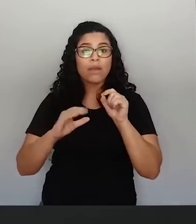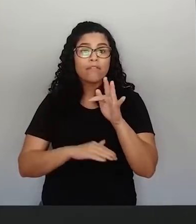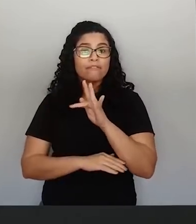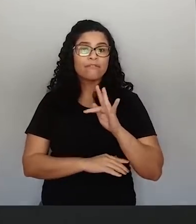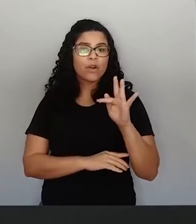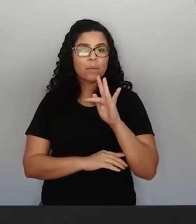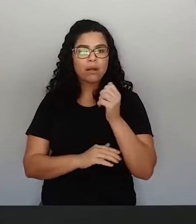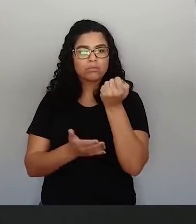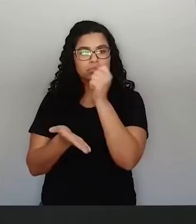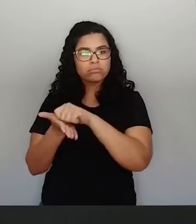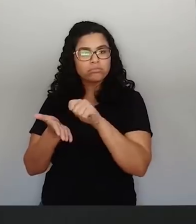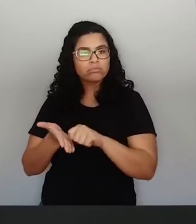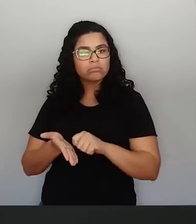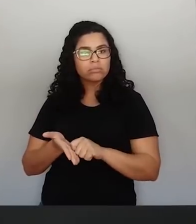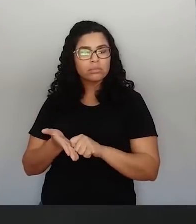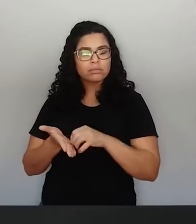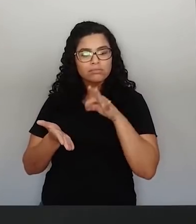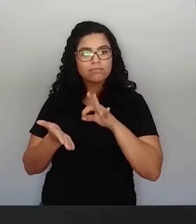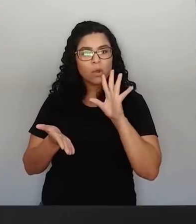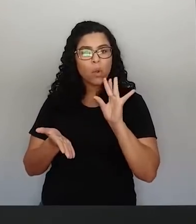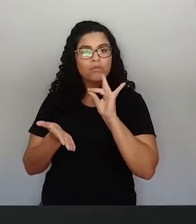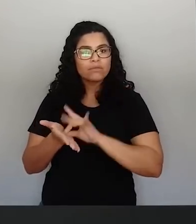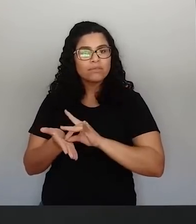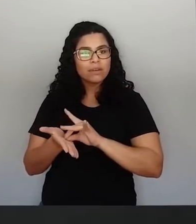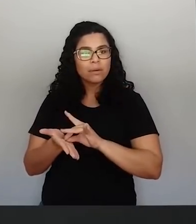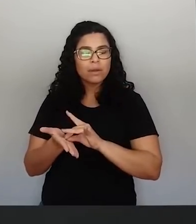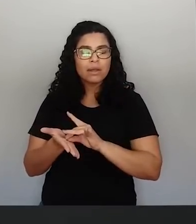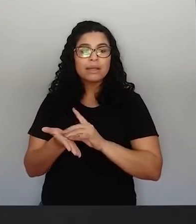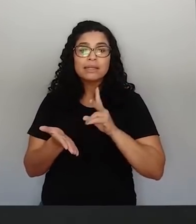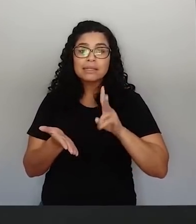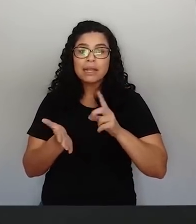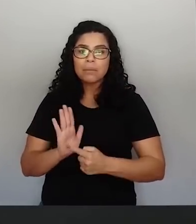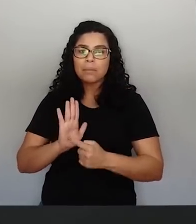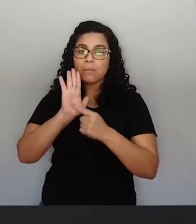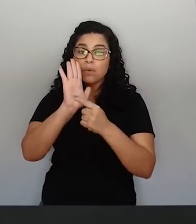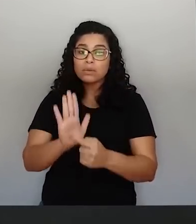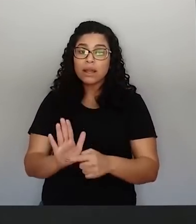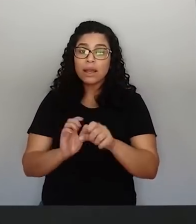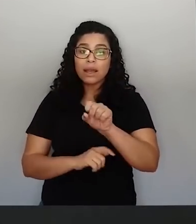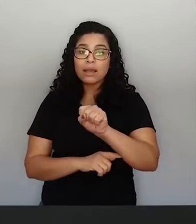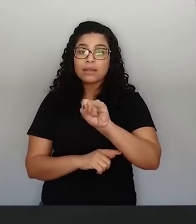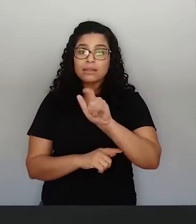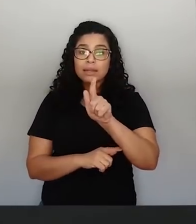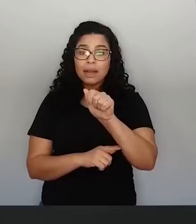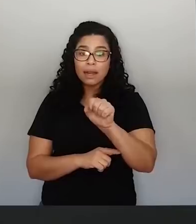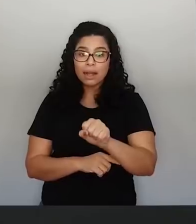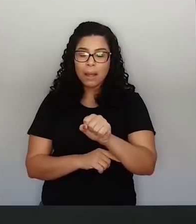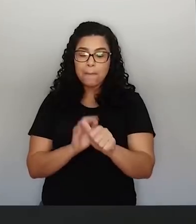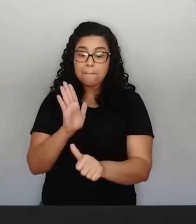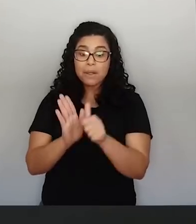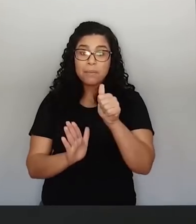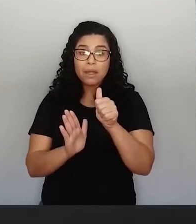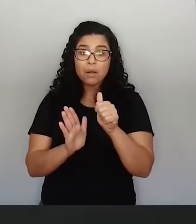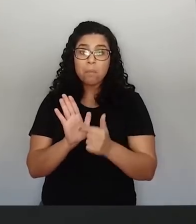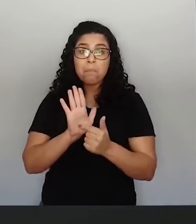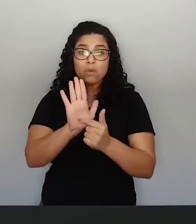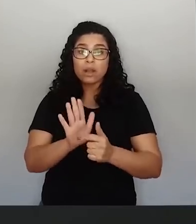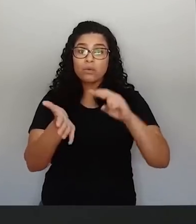processo de criação de novas palavras ou novos significados. Como isso é possível? Isso é